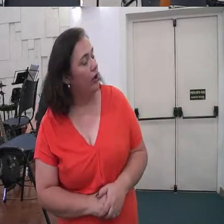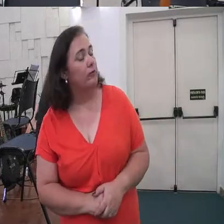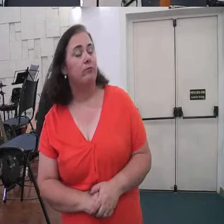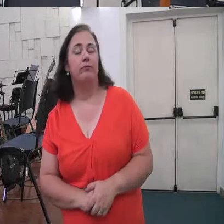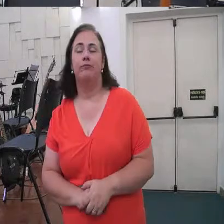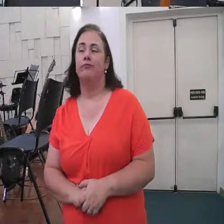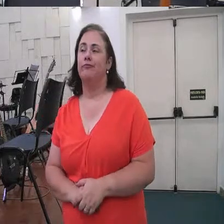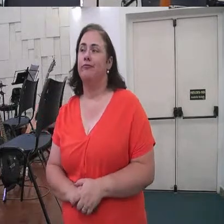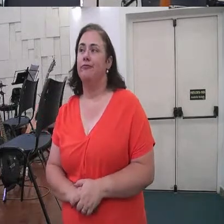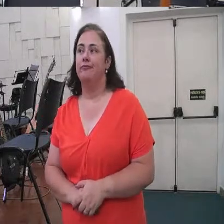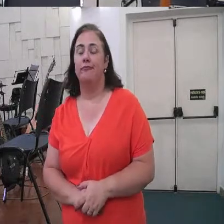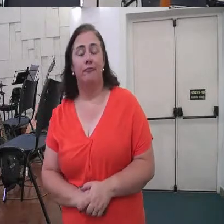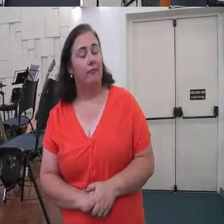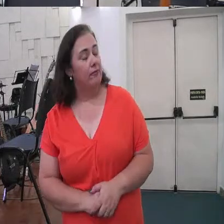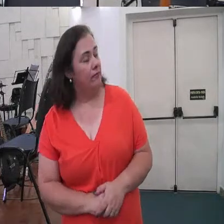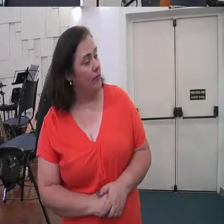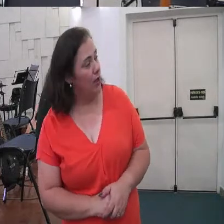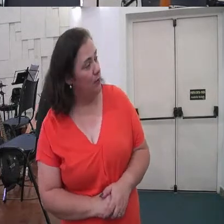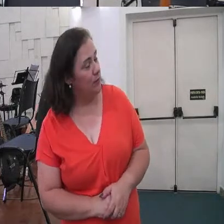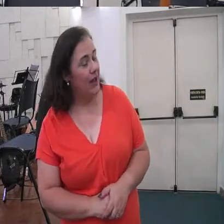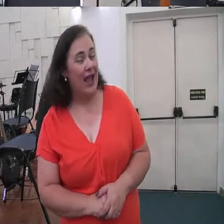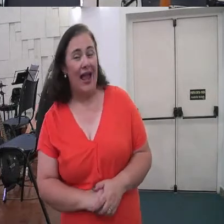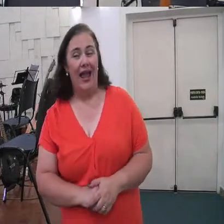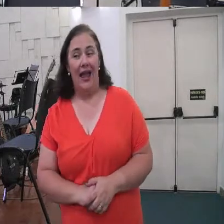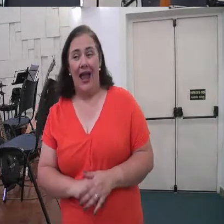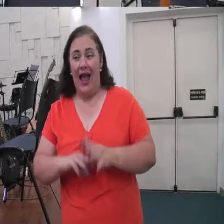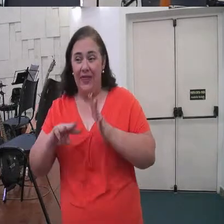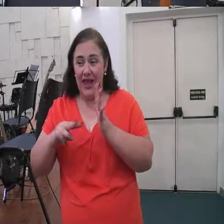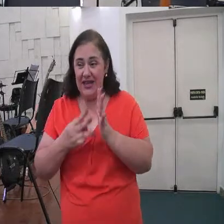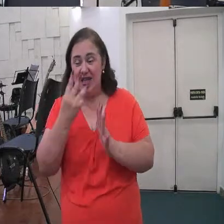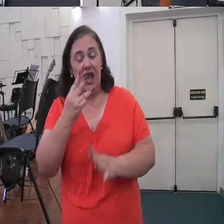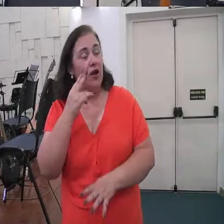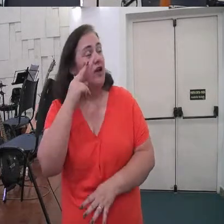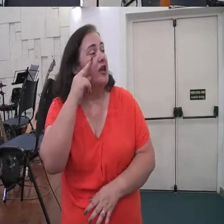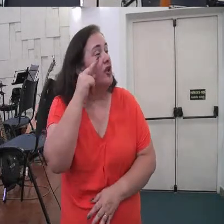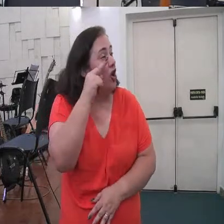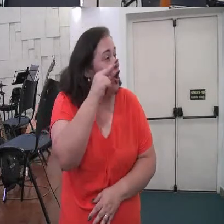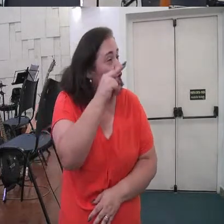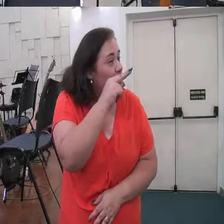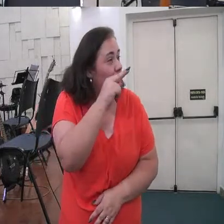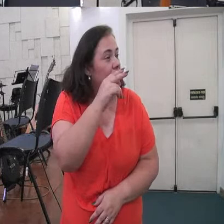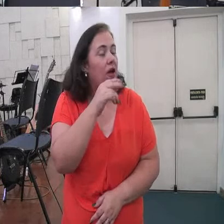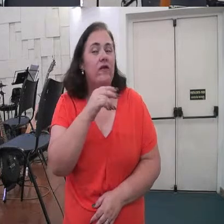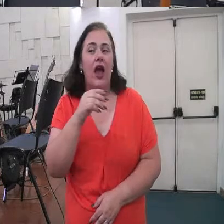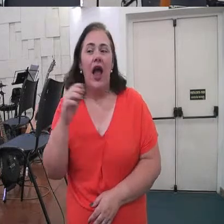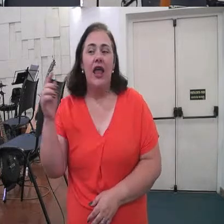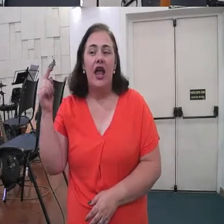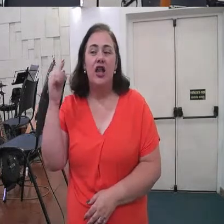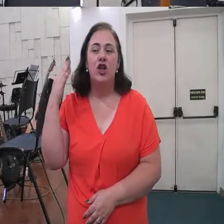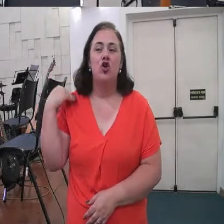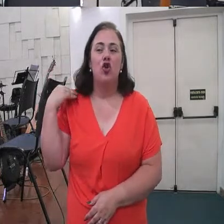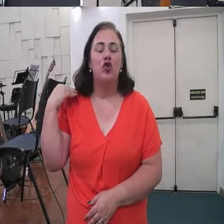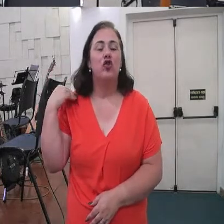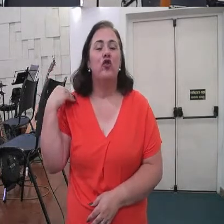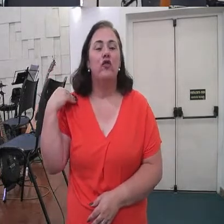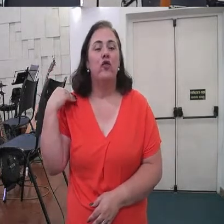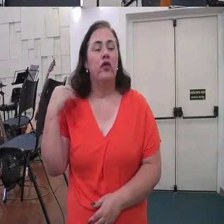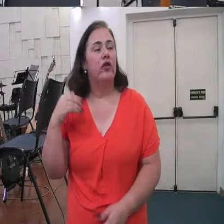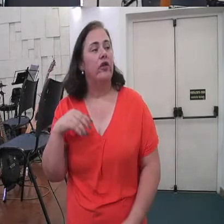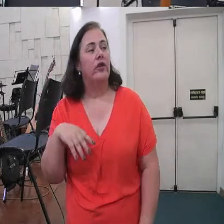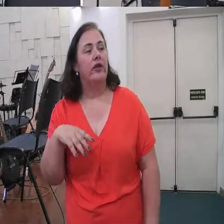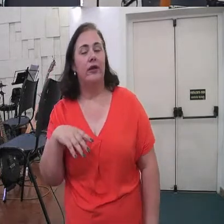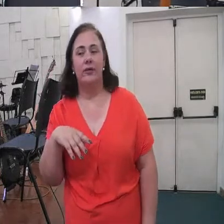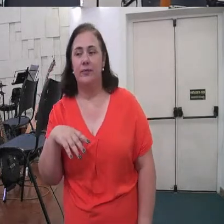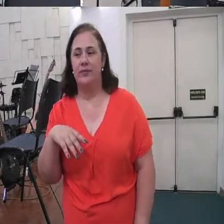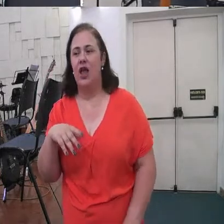segunda vez, olhou mais perto, terceira vez, encostou em Billy Graham e disse assim, eu não vou reproduzir aqui